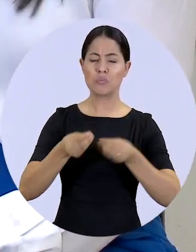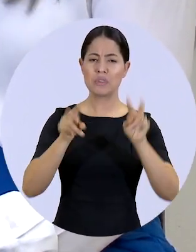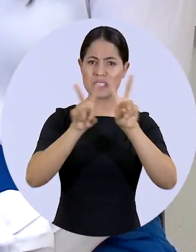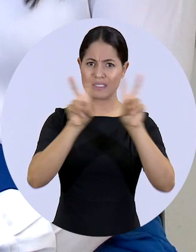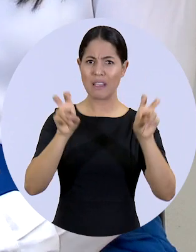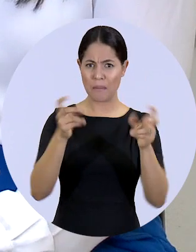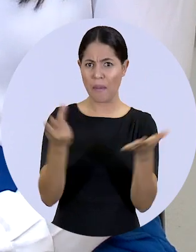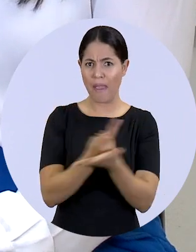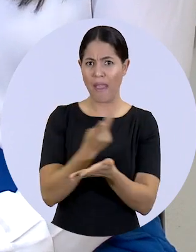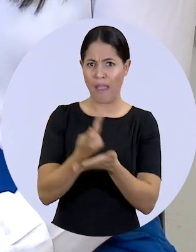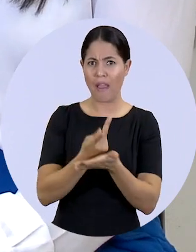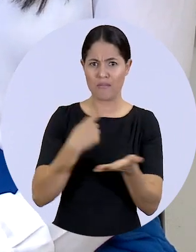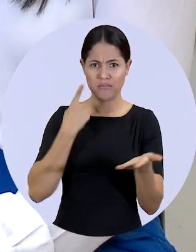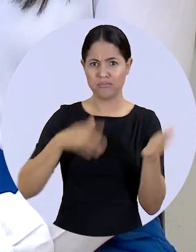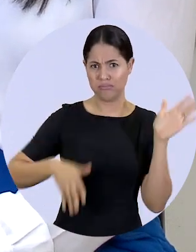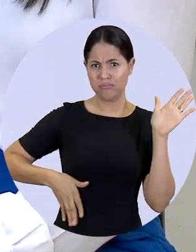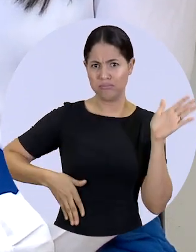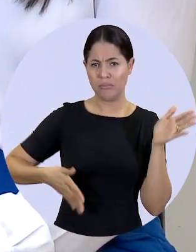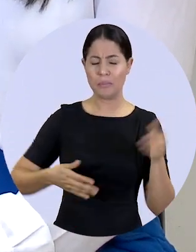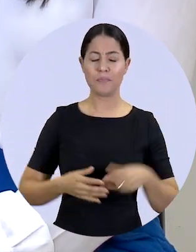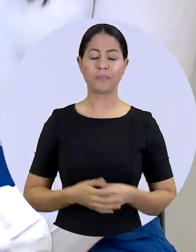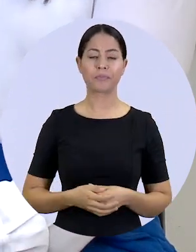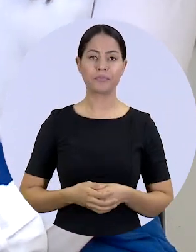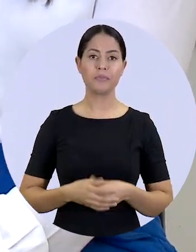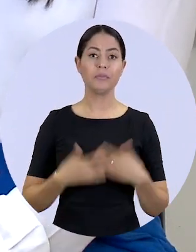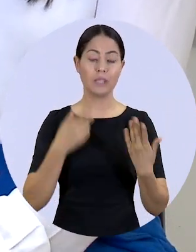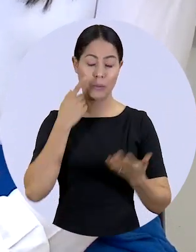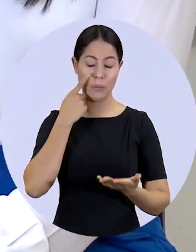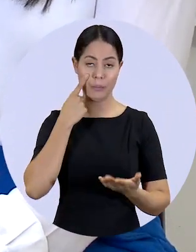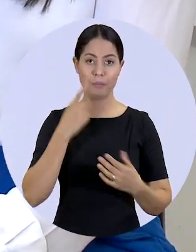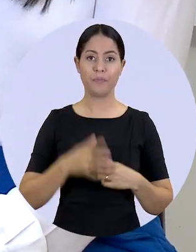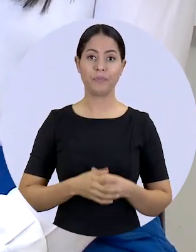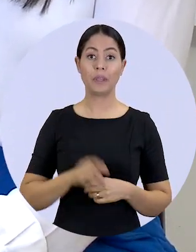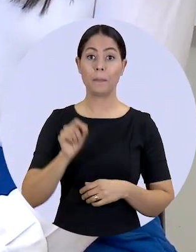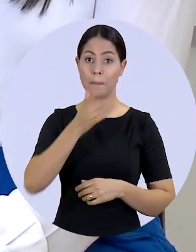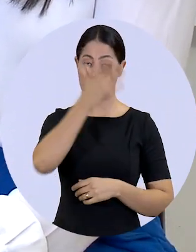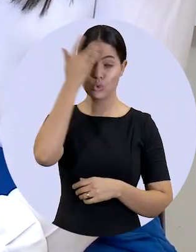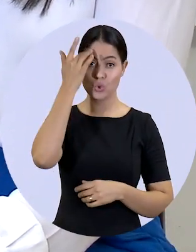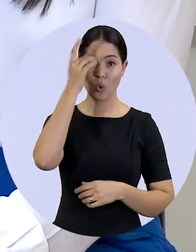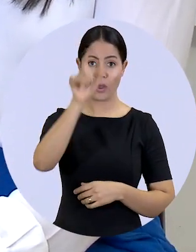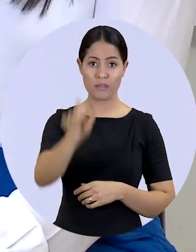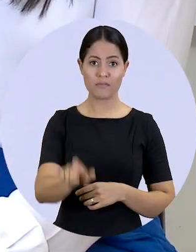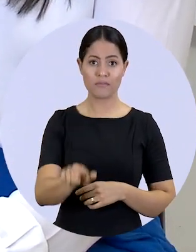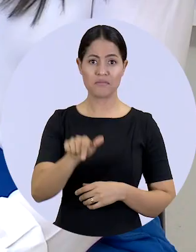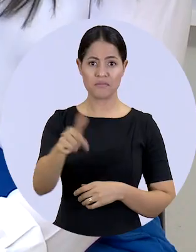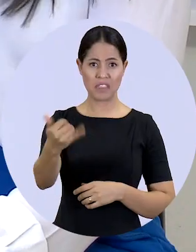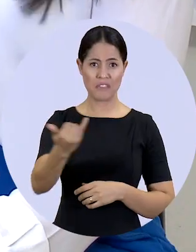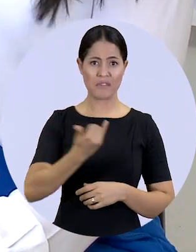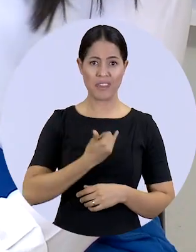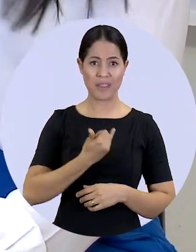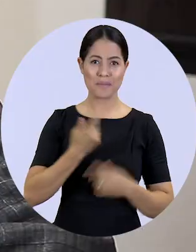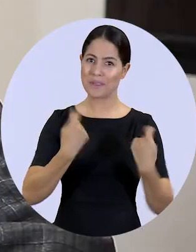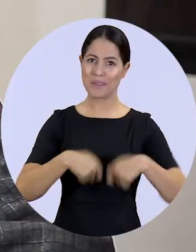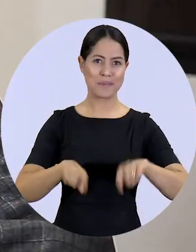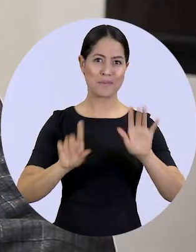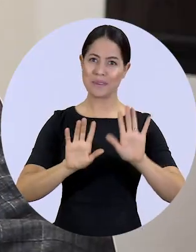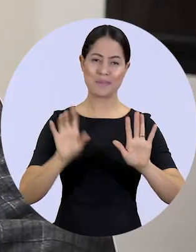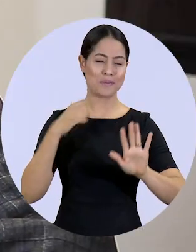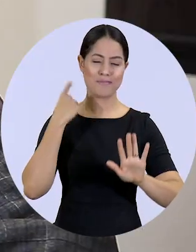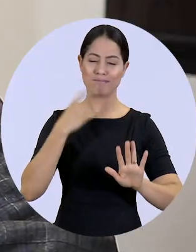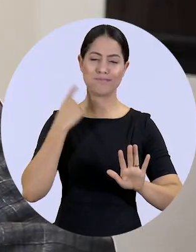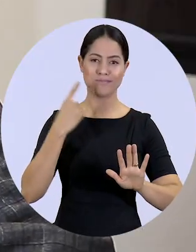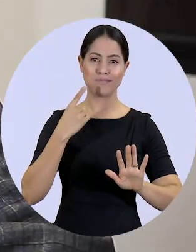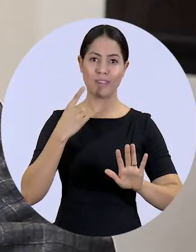que é extremamente errado? Olha, em primeiro lugar, eu acho que quem fala isso é porque nunca precisou de um advogado.